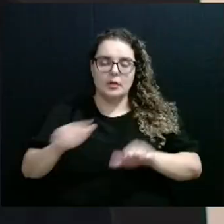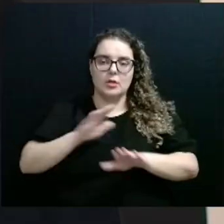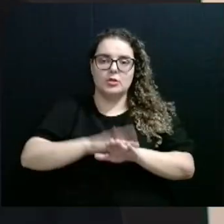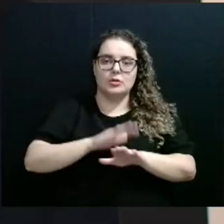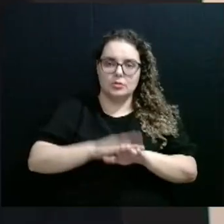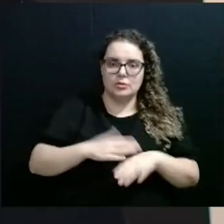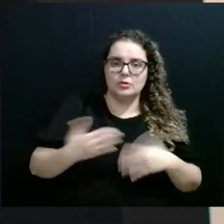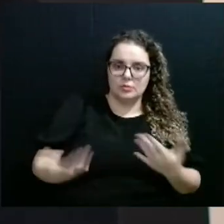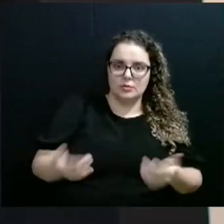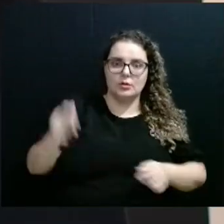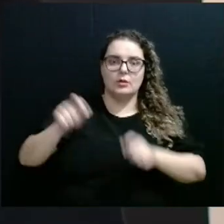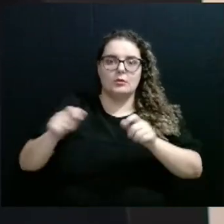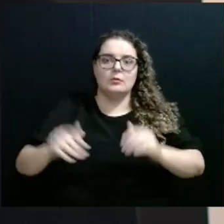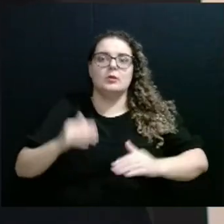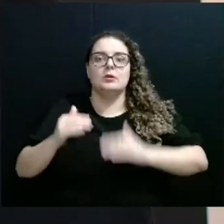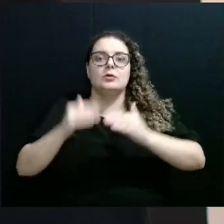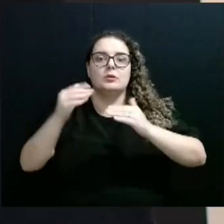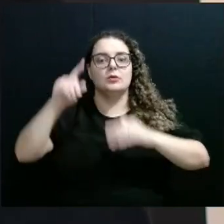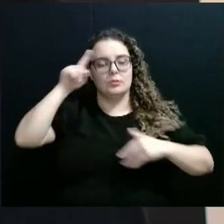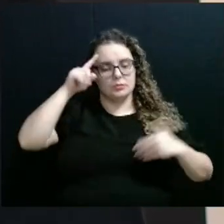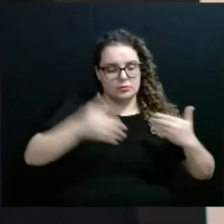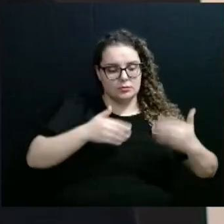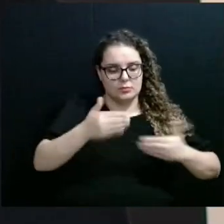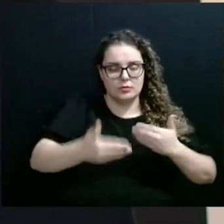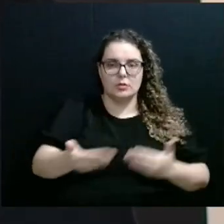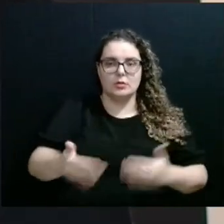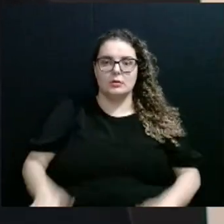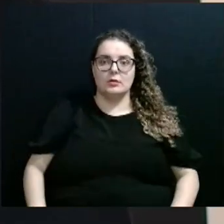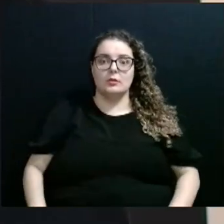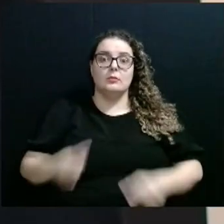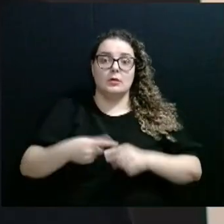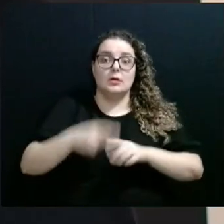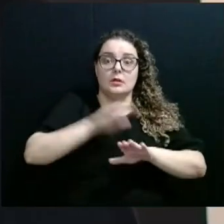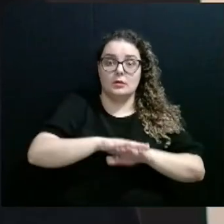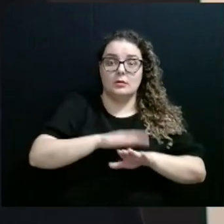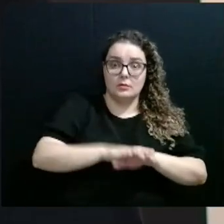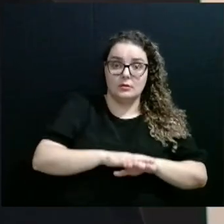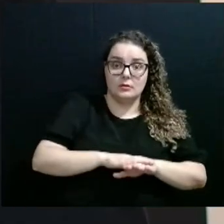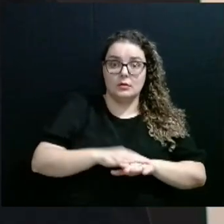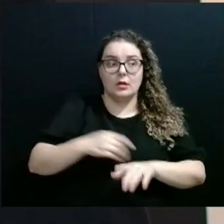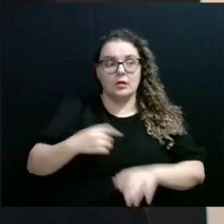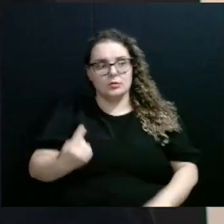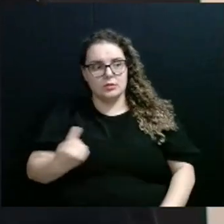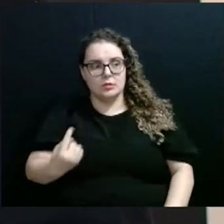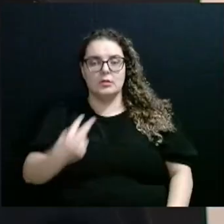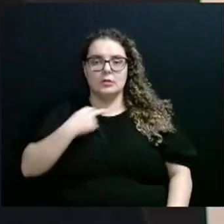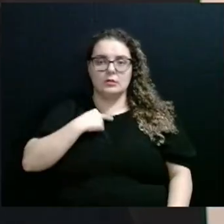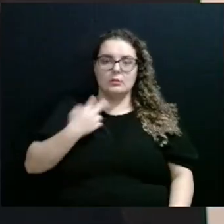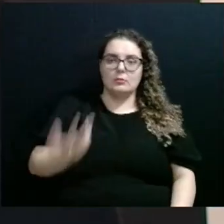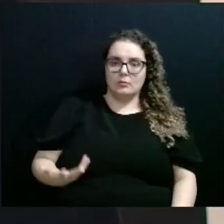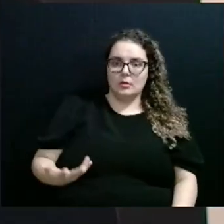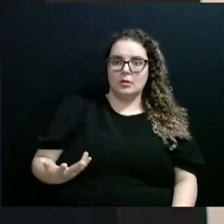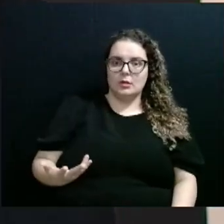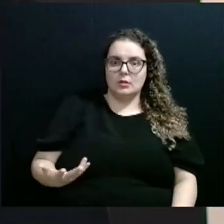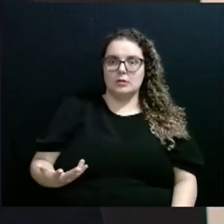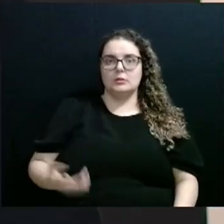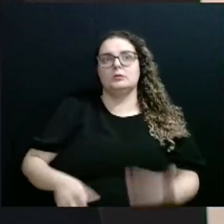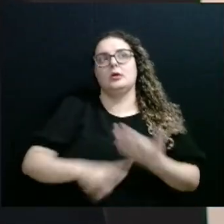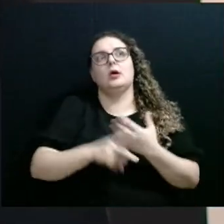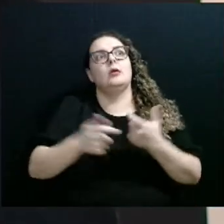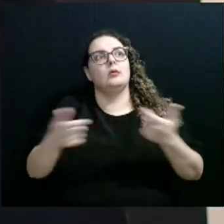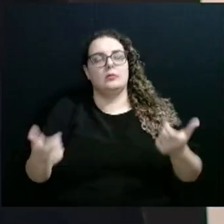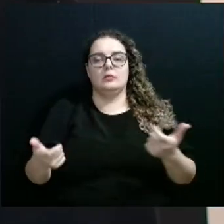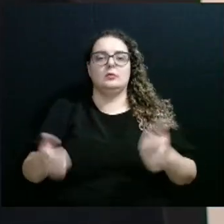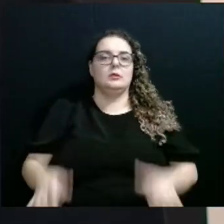pessoa pode desenvolver no seu dia a dia, que assim, essas atitudes em si, elas sozinhas, elas não podem gerar um impacto tão grande,